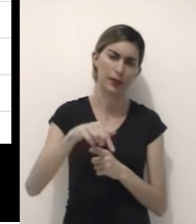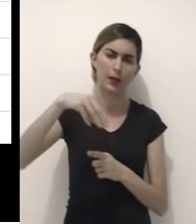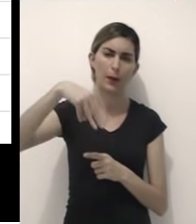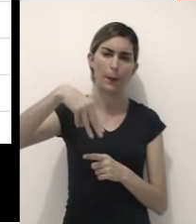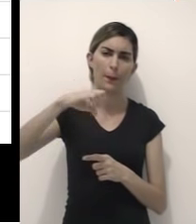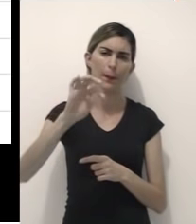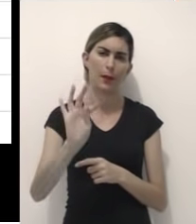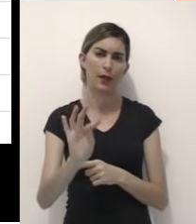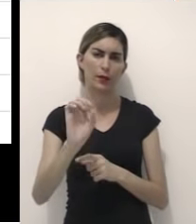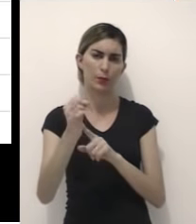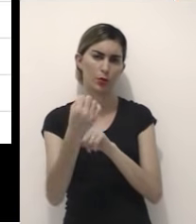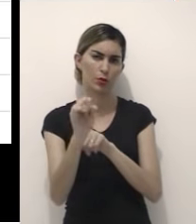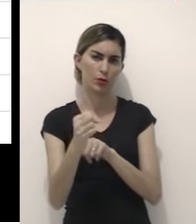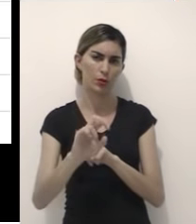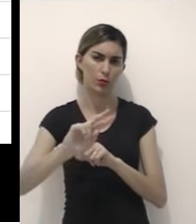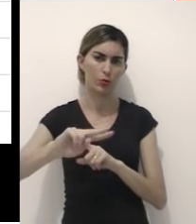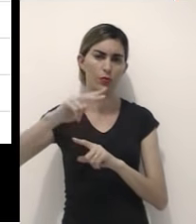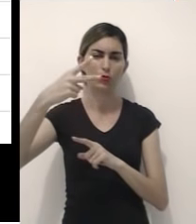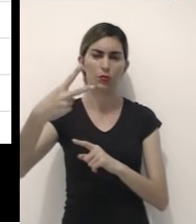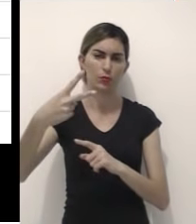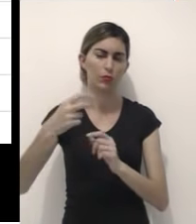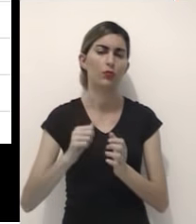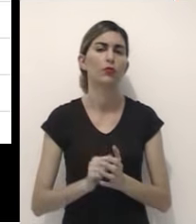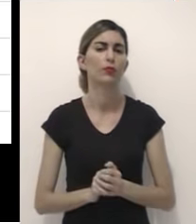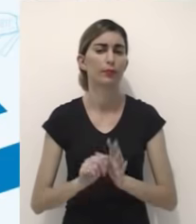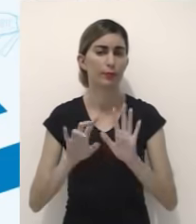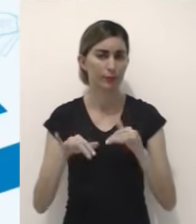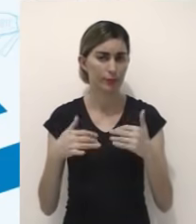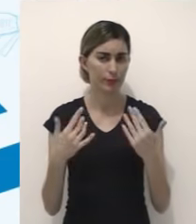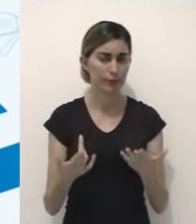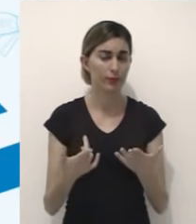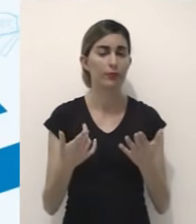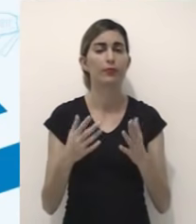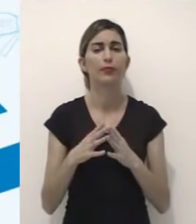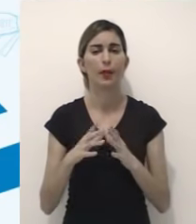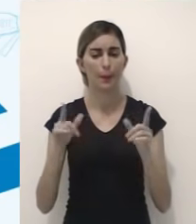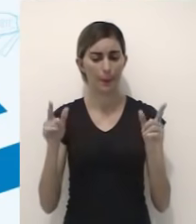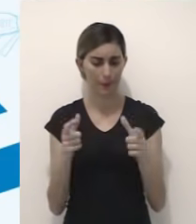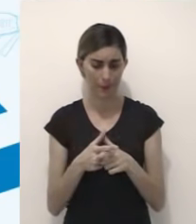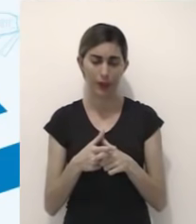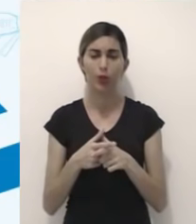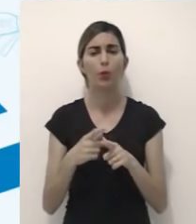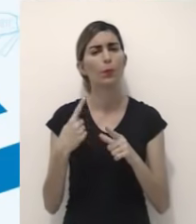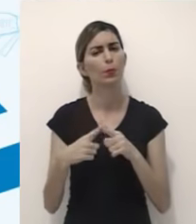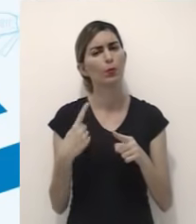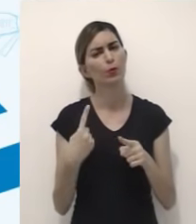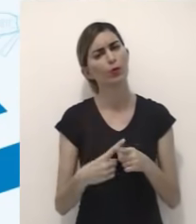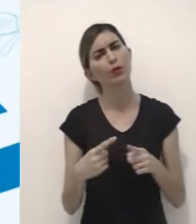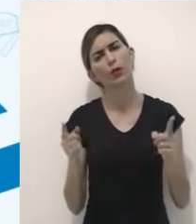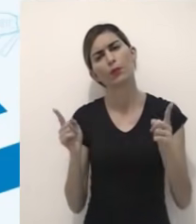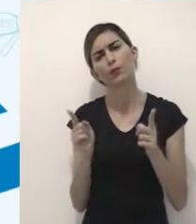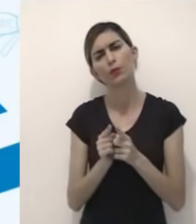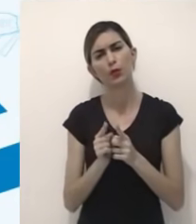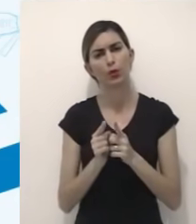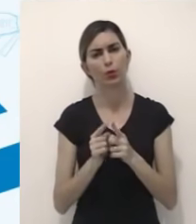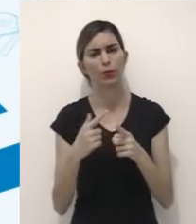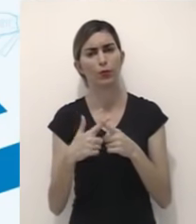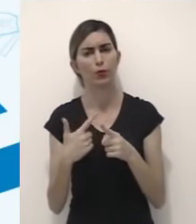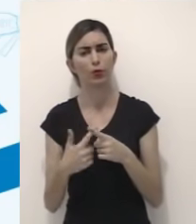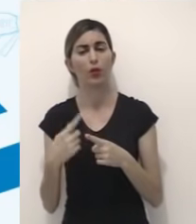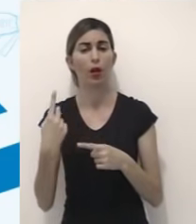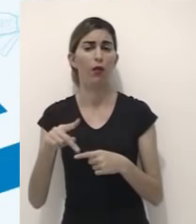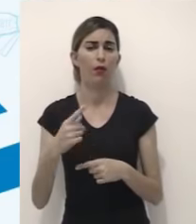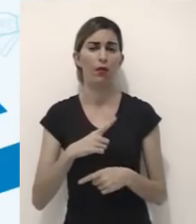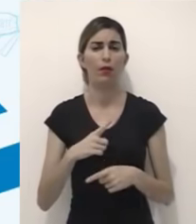1,67 metros por segundo ao quadrado. Então, a gravidade na Lua é bem menor. Por que a gravidade na Lua é